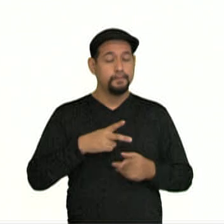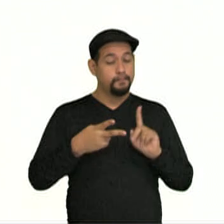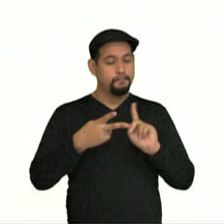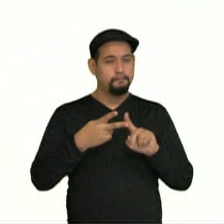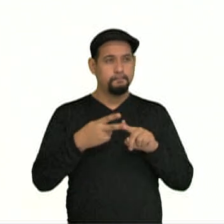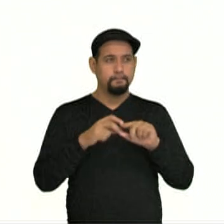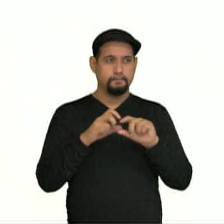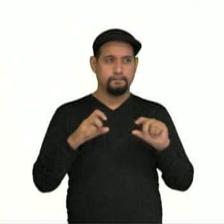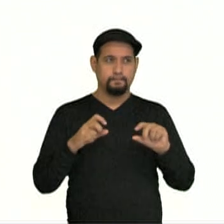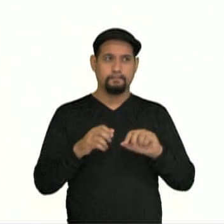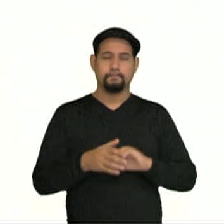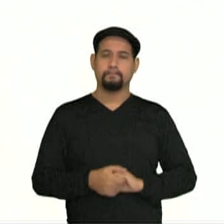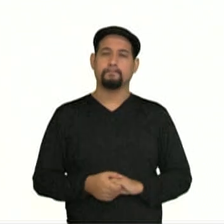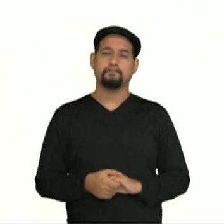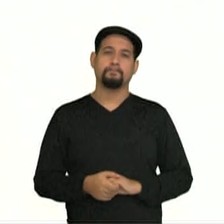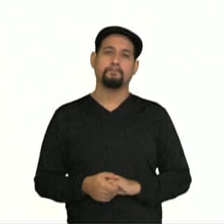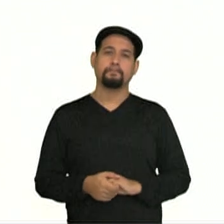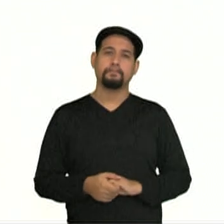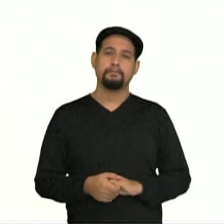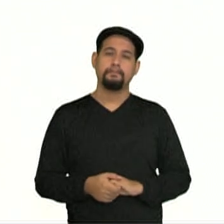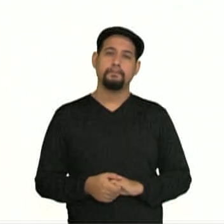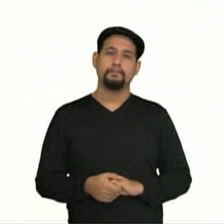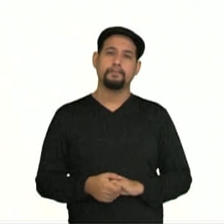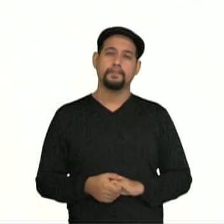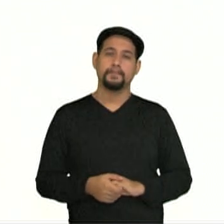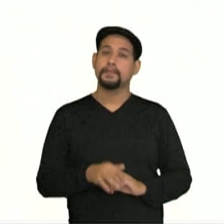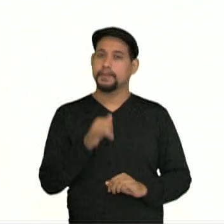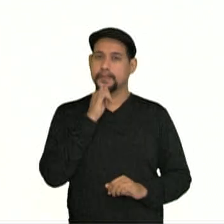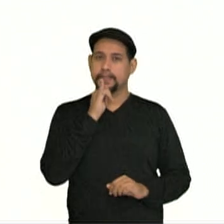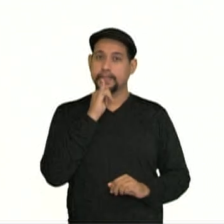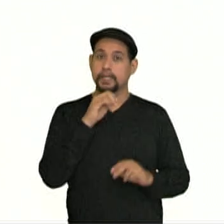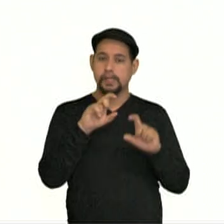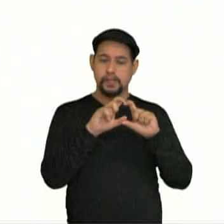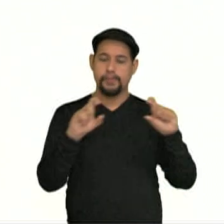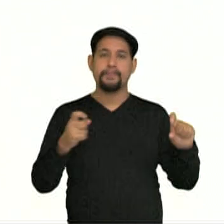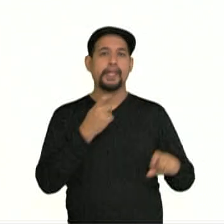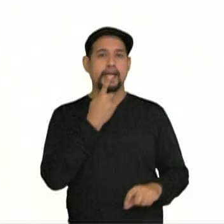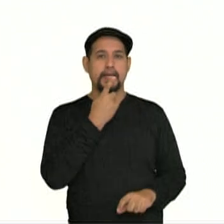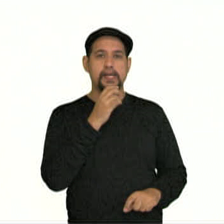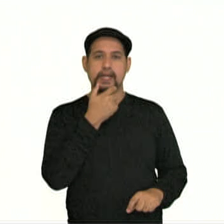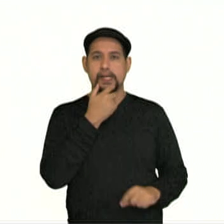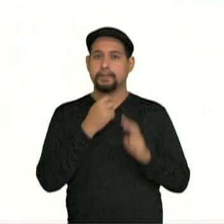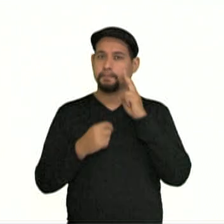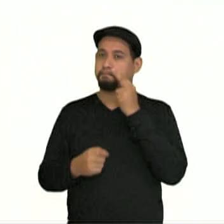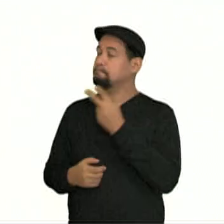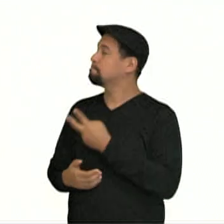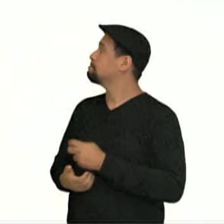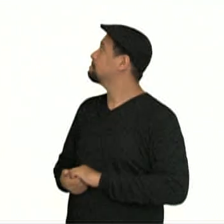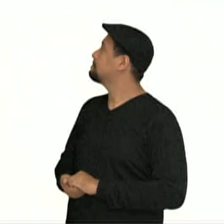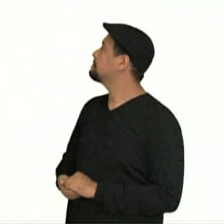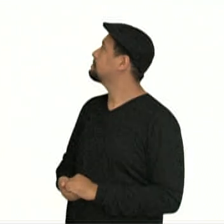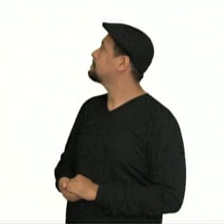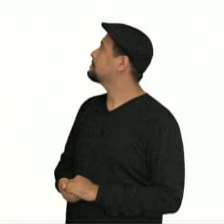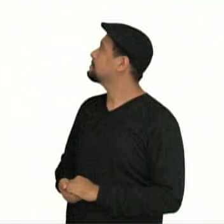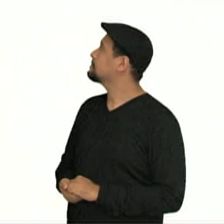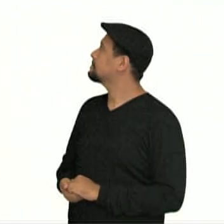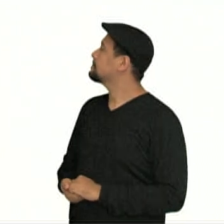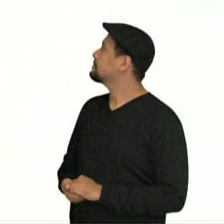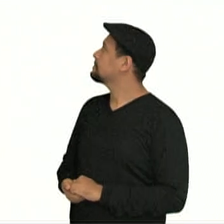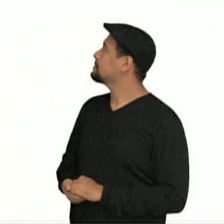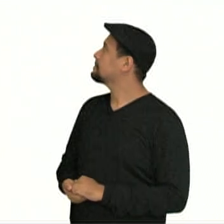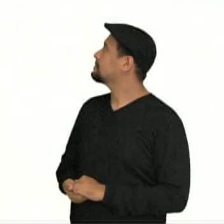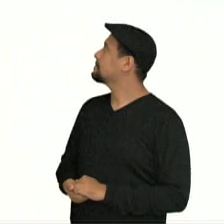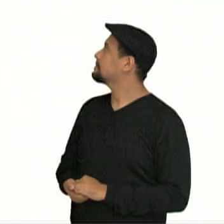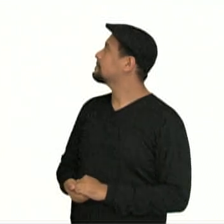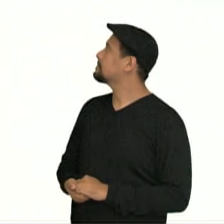parágrafo. He is Gordon Lester, he's a champion jockey, he rides racehorse, but he isn't riding a